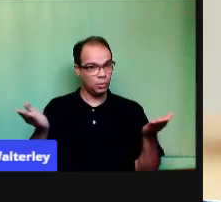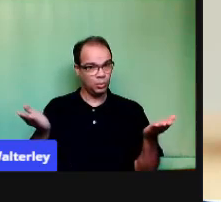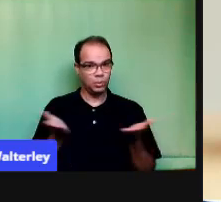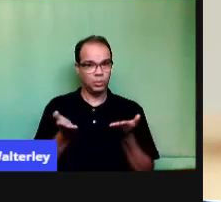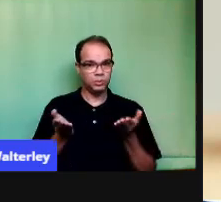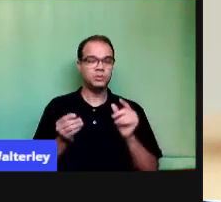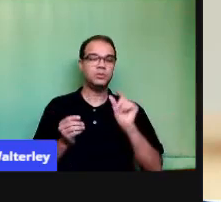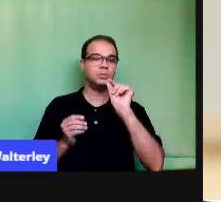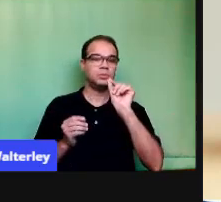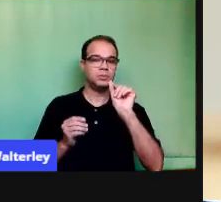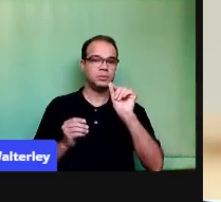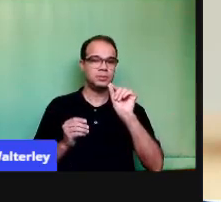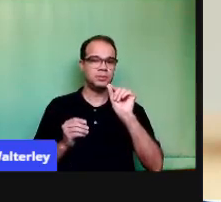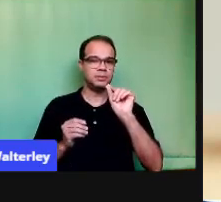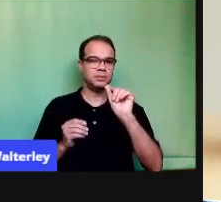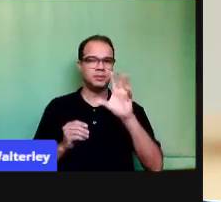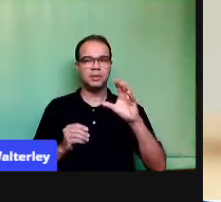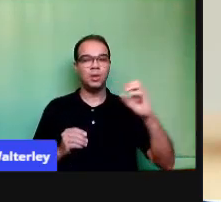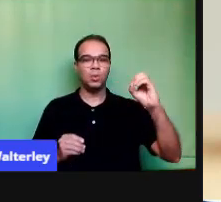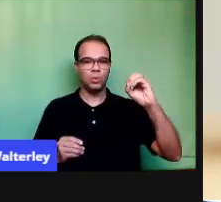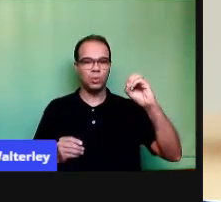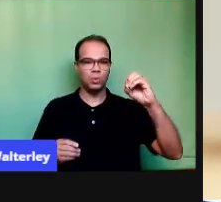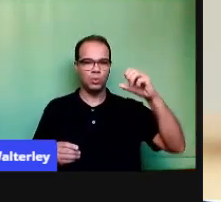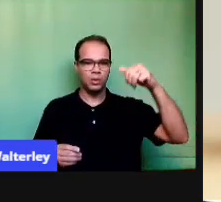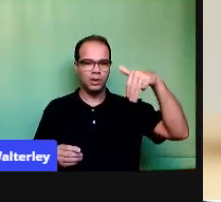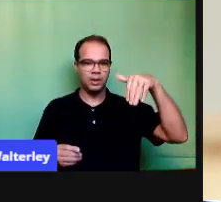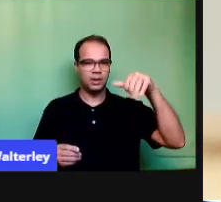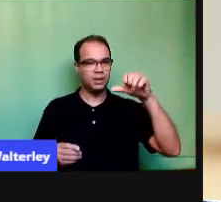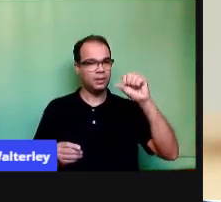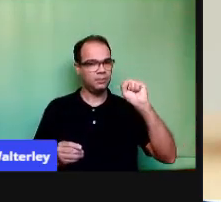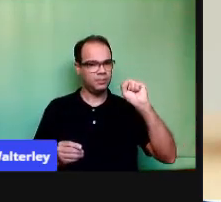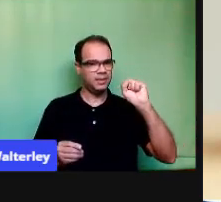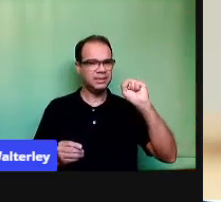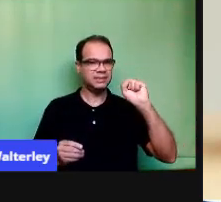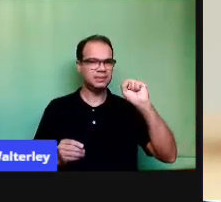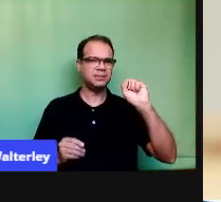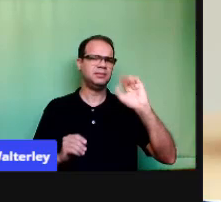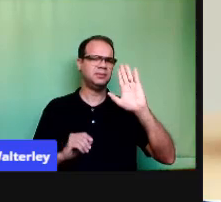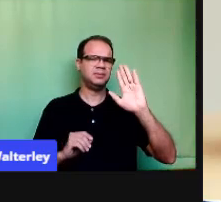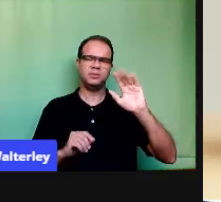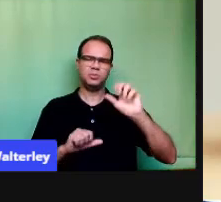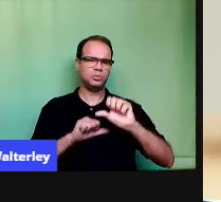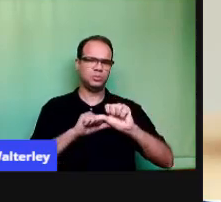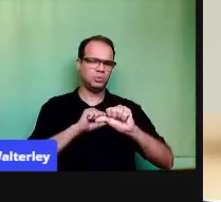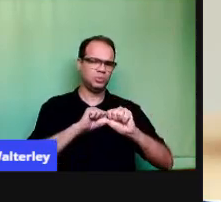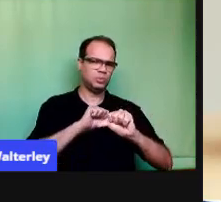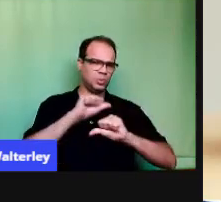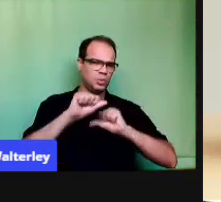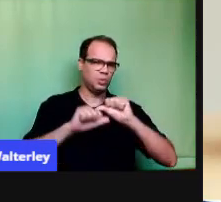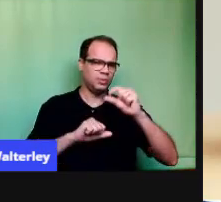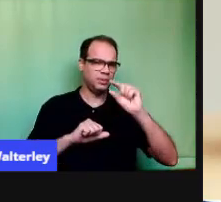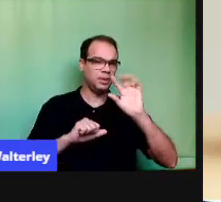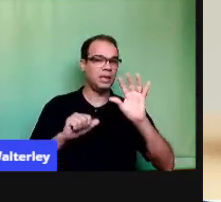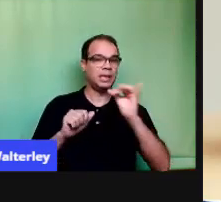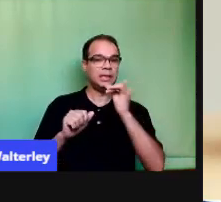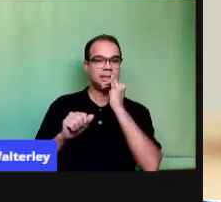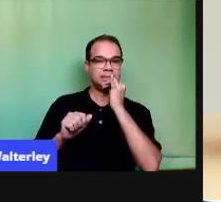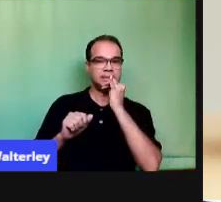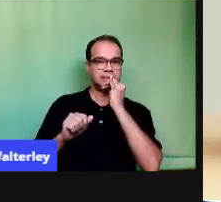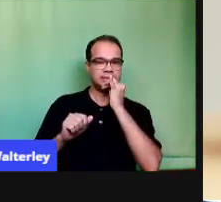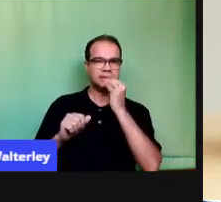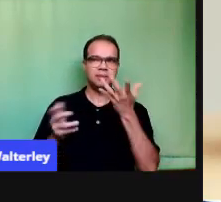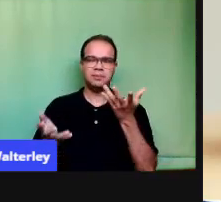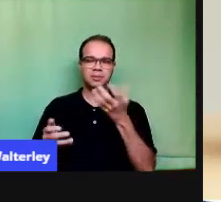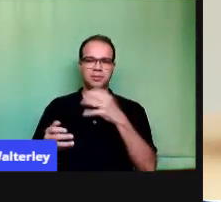sabe-se, pela Organização Mundial de Saúde, que esse termo ele já está um pouco ultrapassado. Para que o indivíduo, seja ele animal